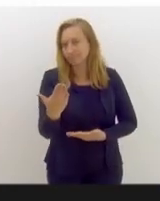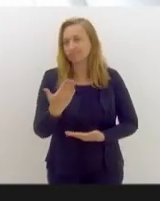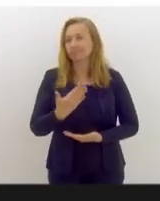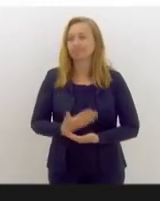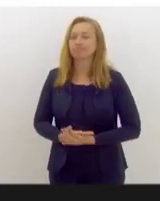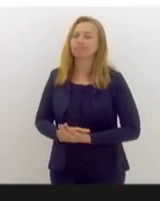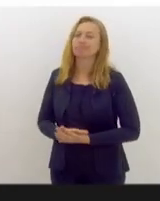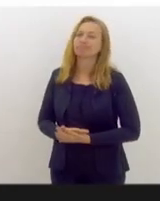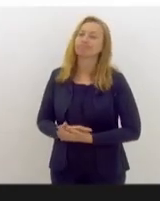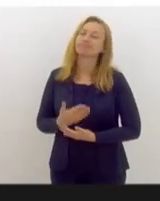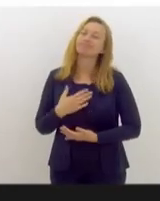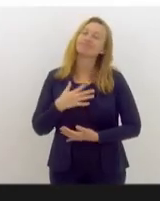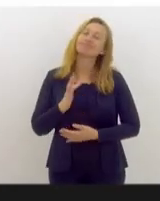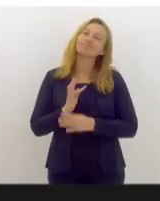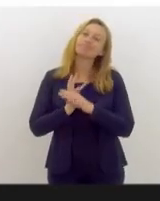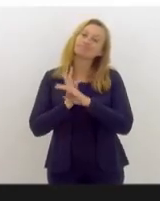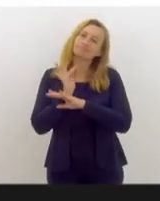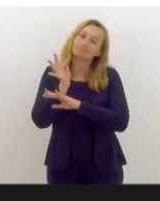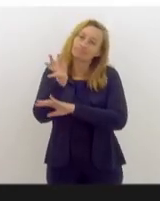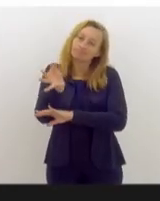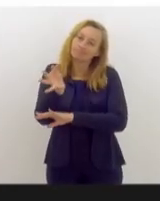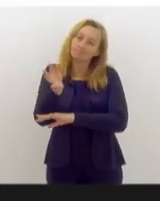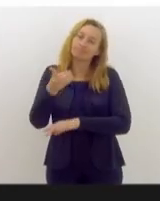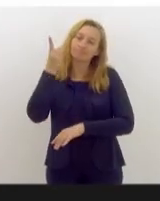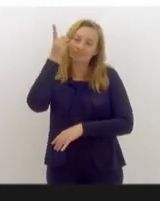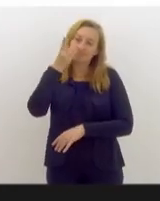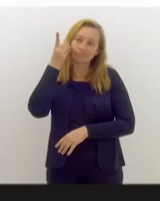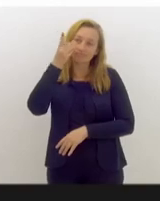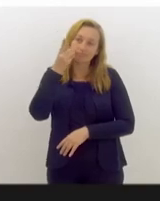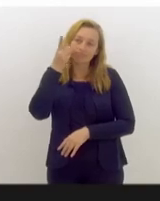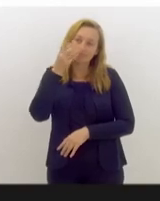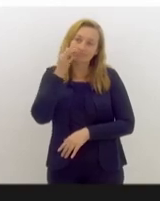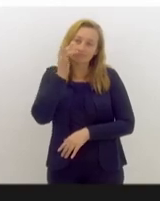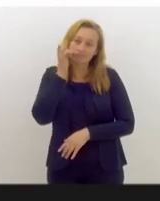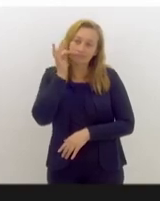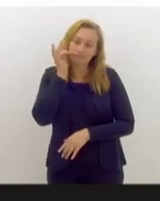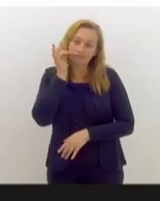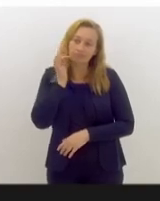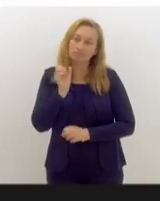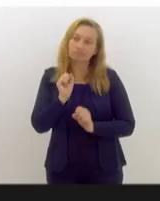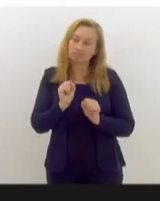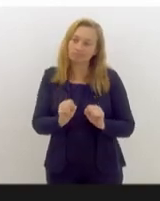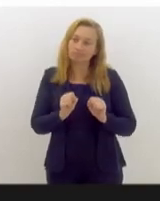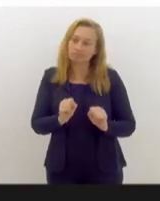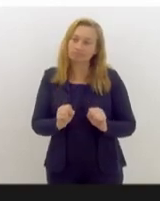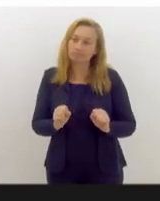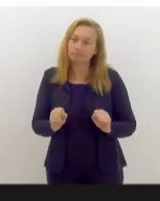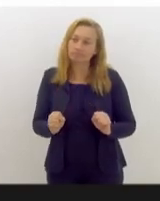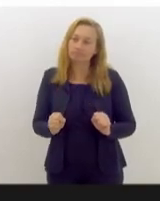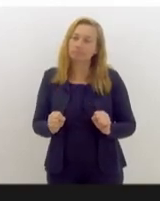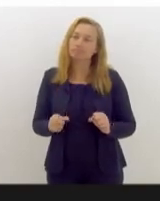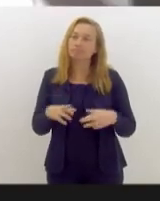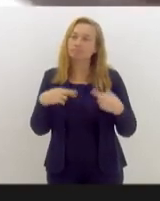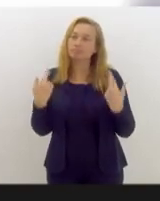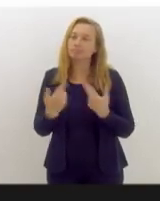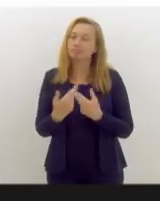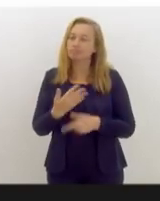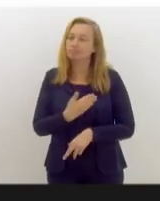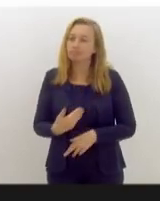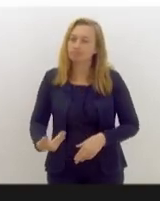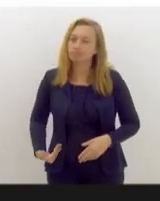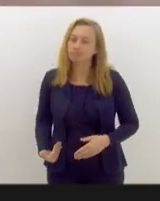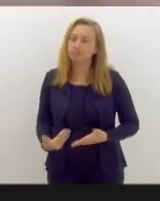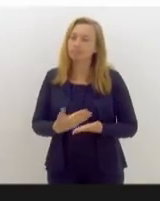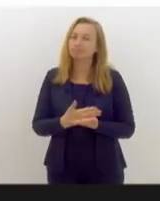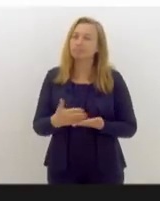a minha esperança, deputado Flávio Serafini, que possamos, com essas audiências públicas,